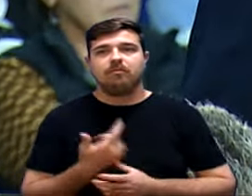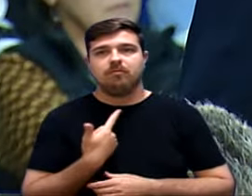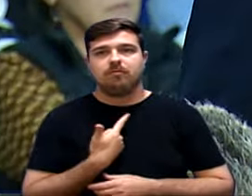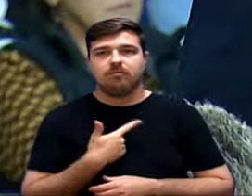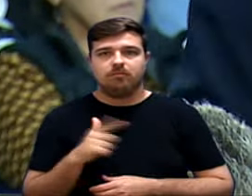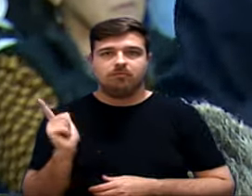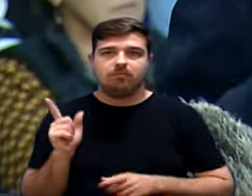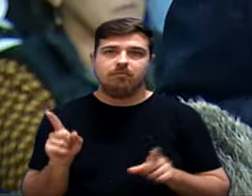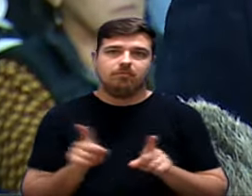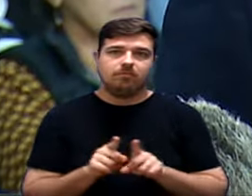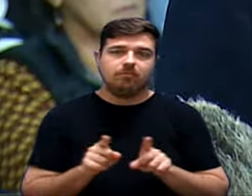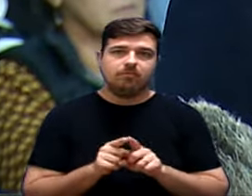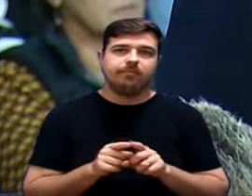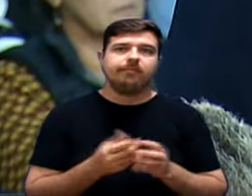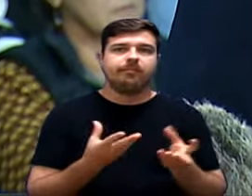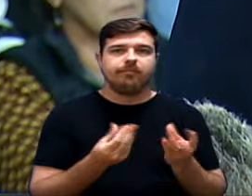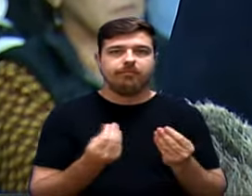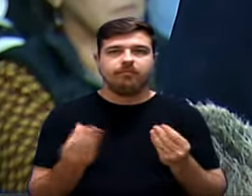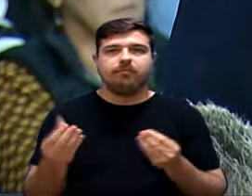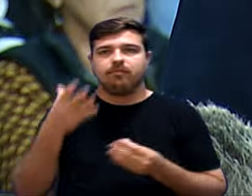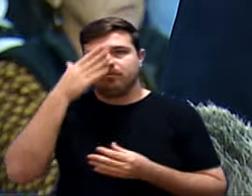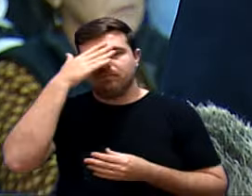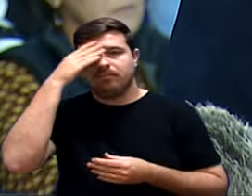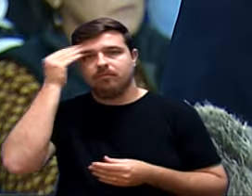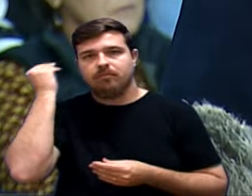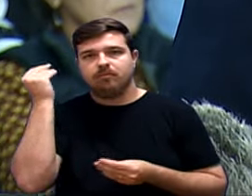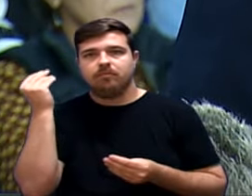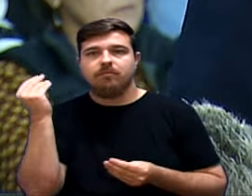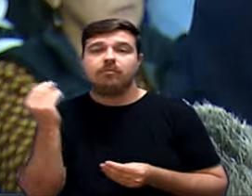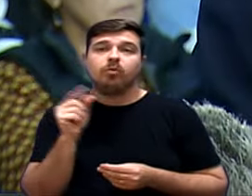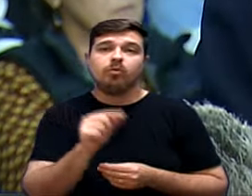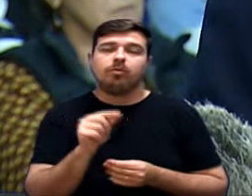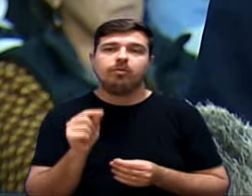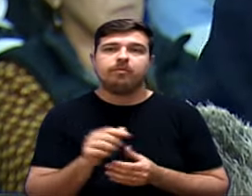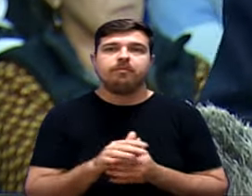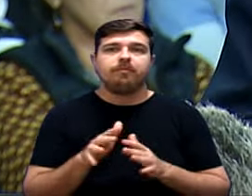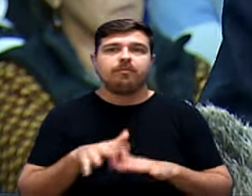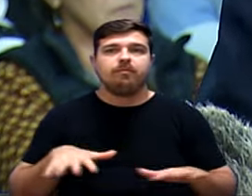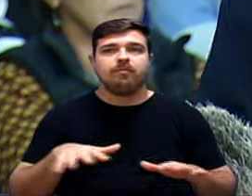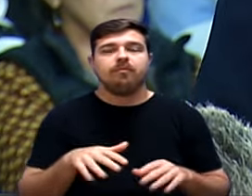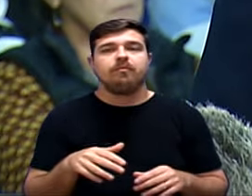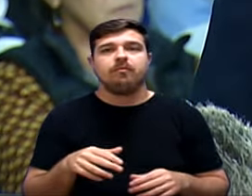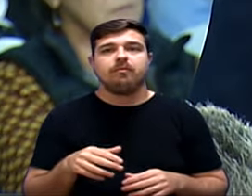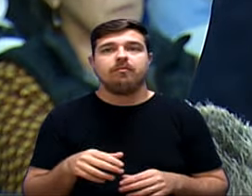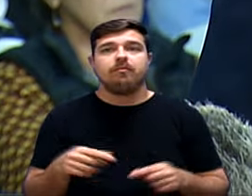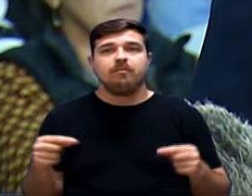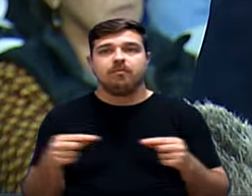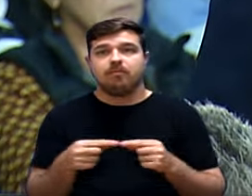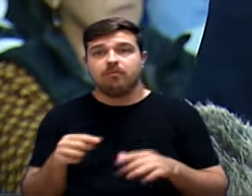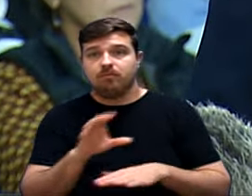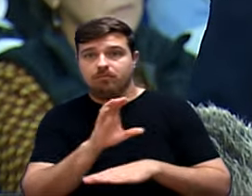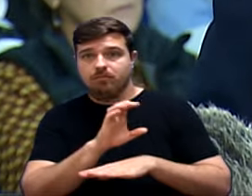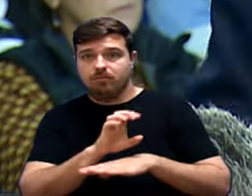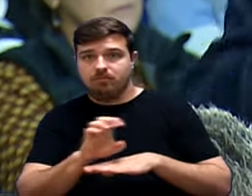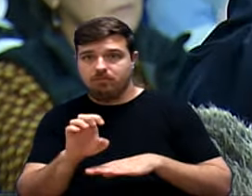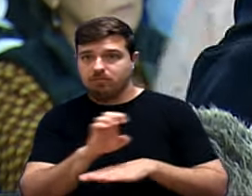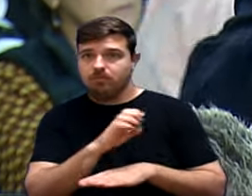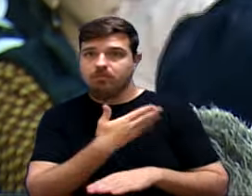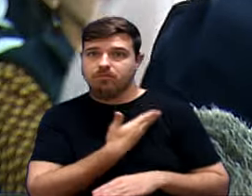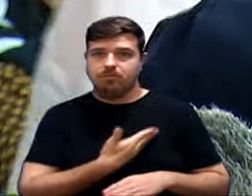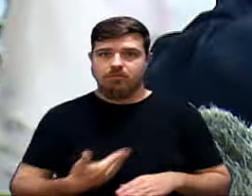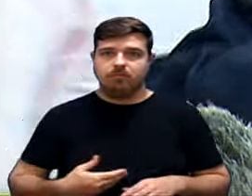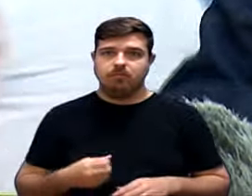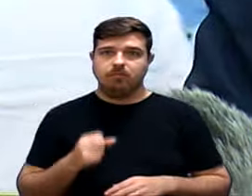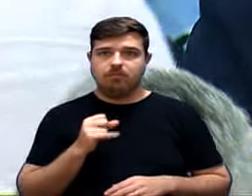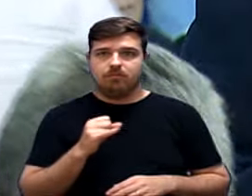coisa que a gente esquece todo mundo tá esquecendo nós estamos falando de poder do estado se inunda